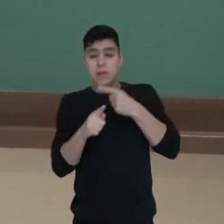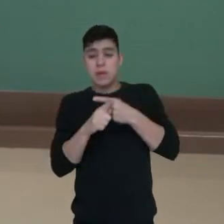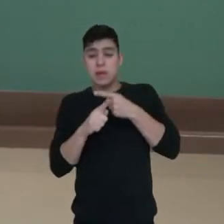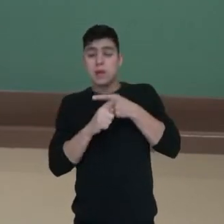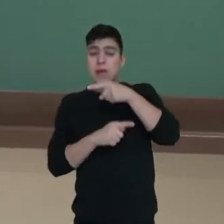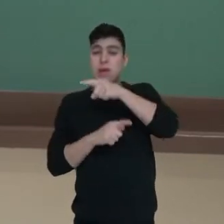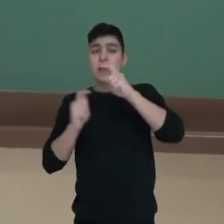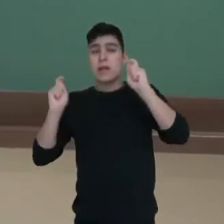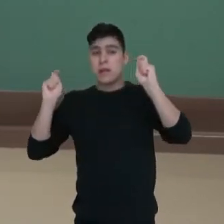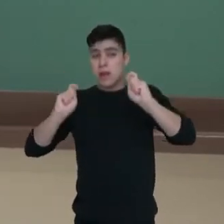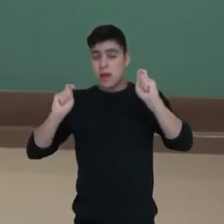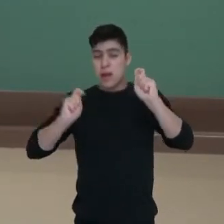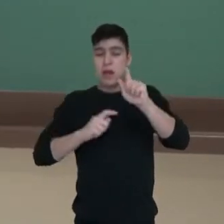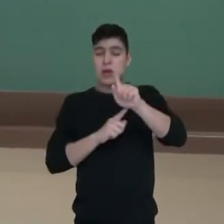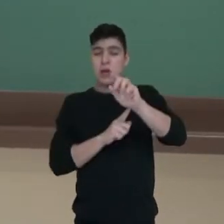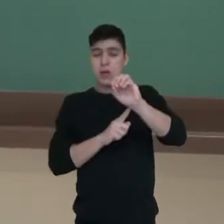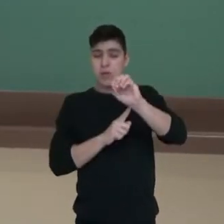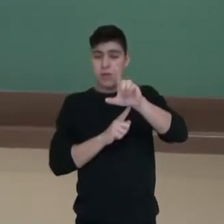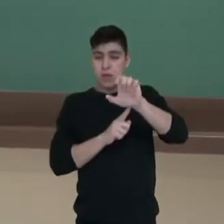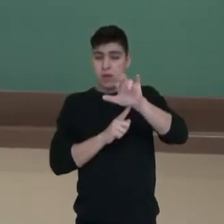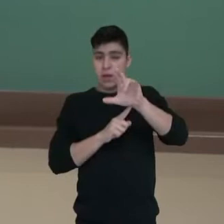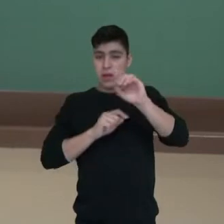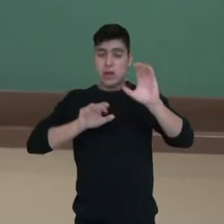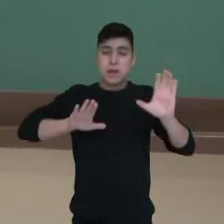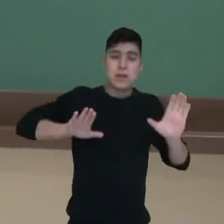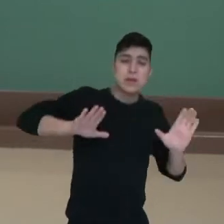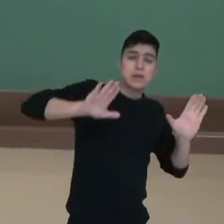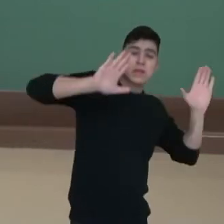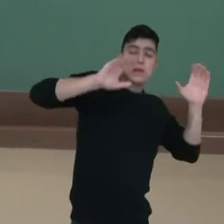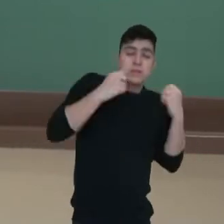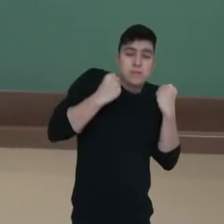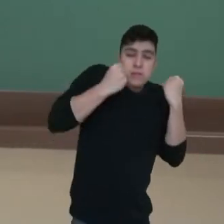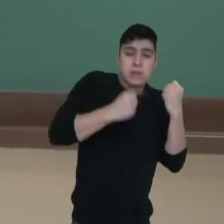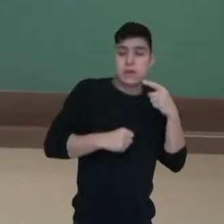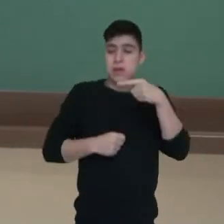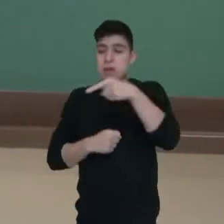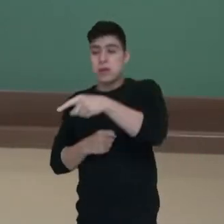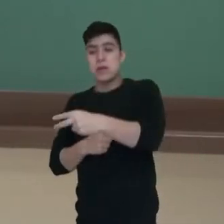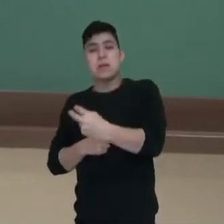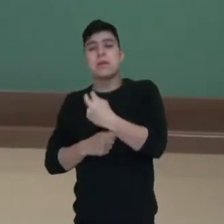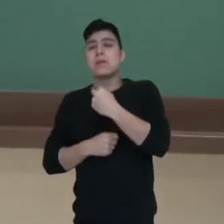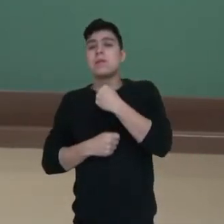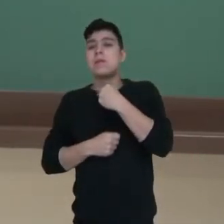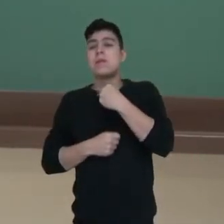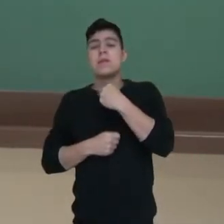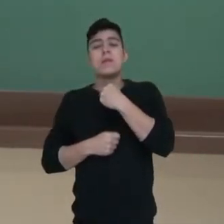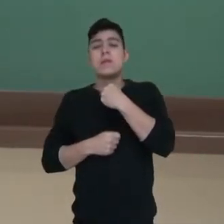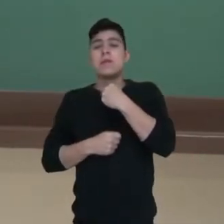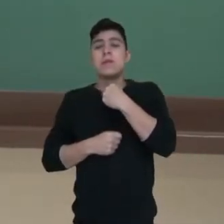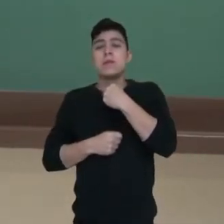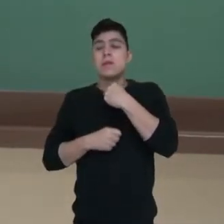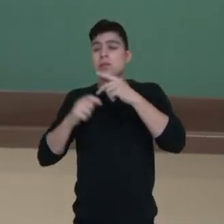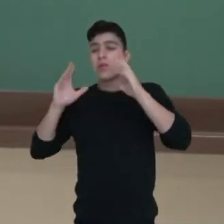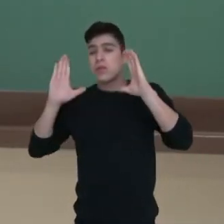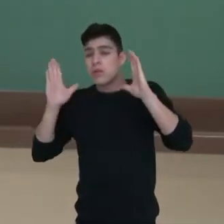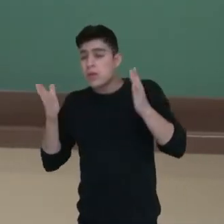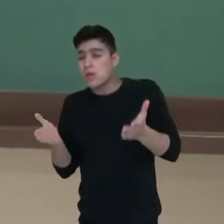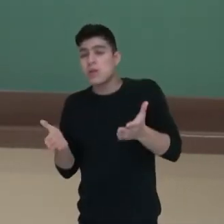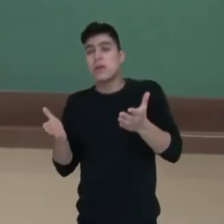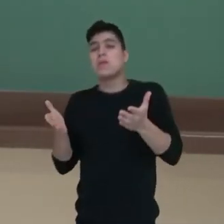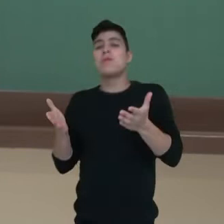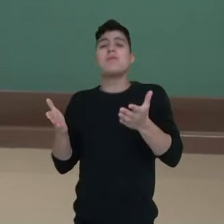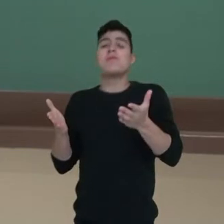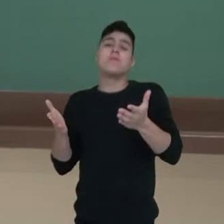ser goleiro na modalidade de futebol de 5, ele não pode ter sido jogado, ele não pode